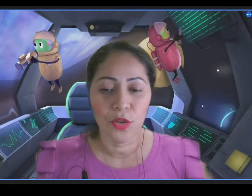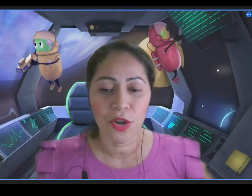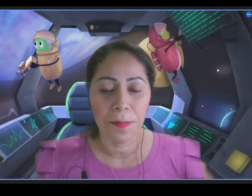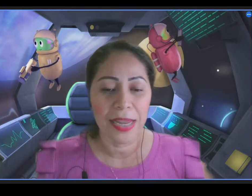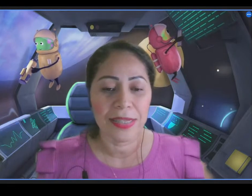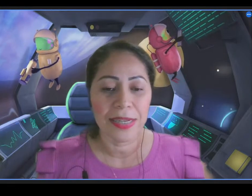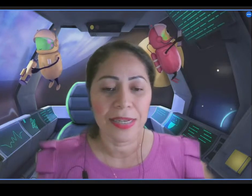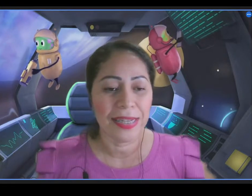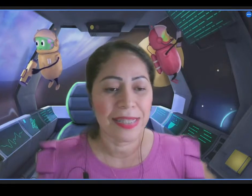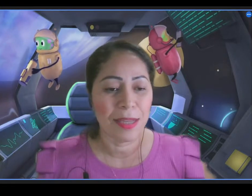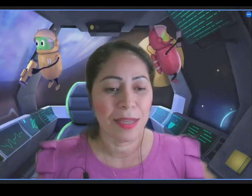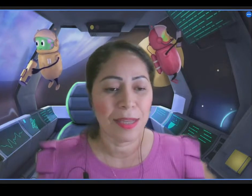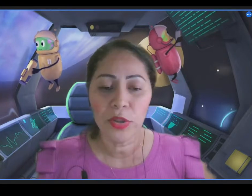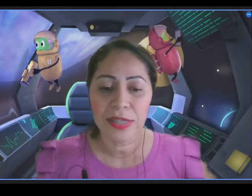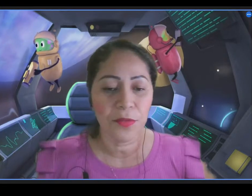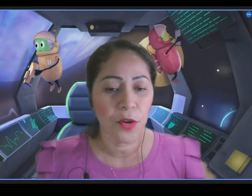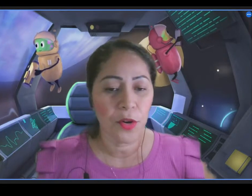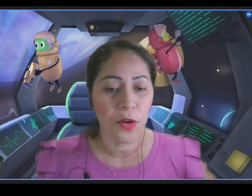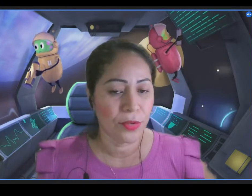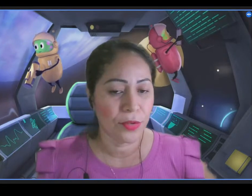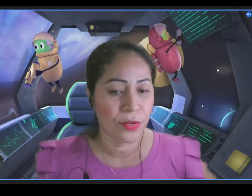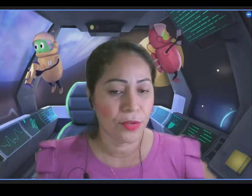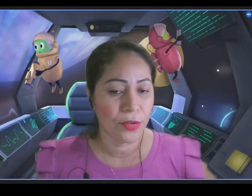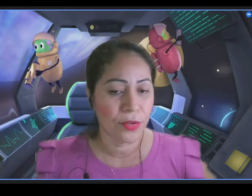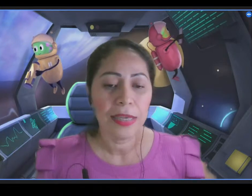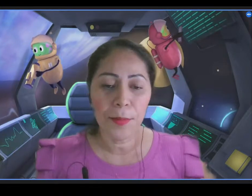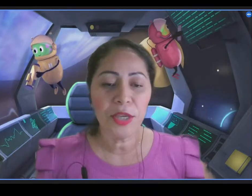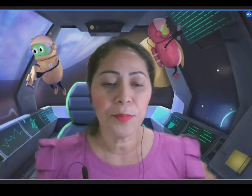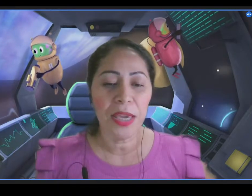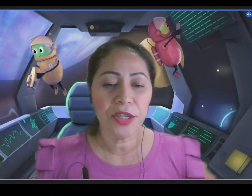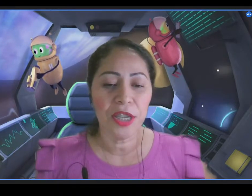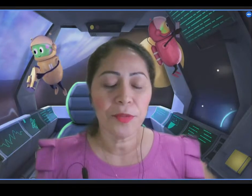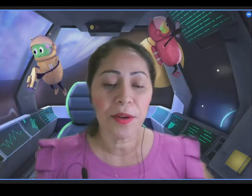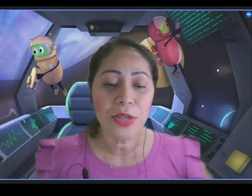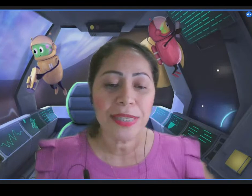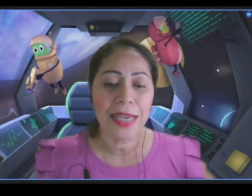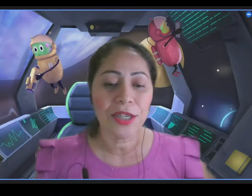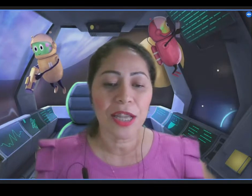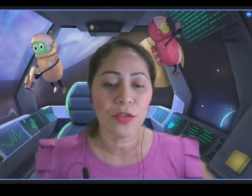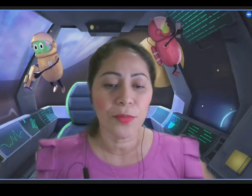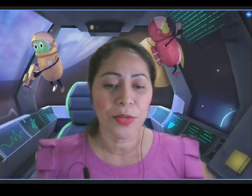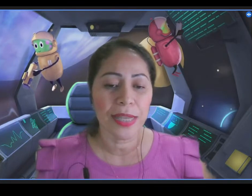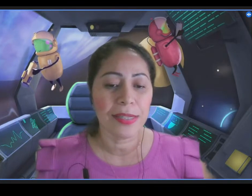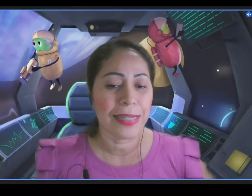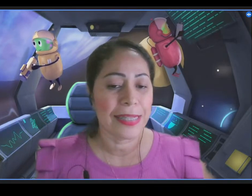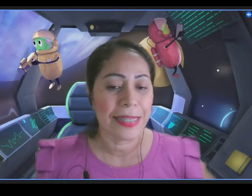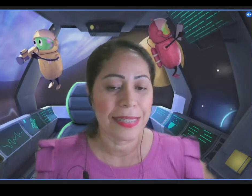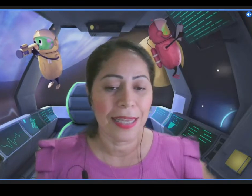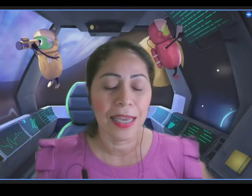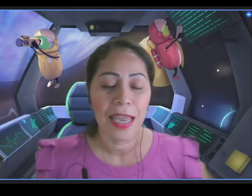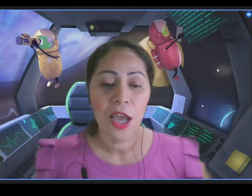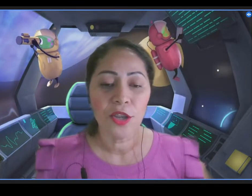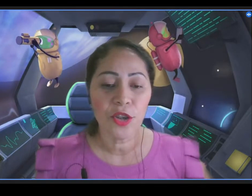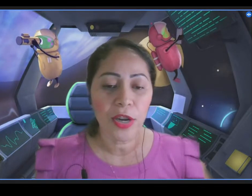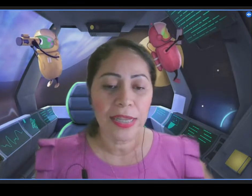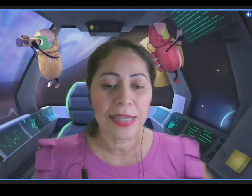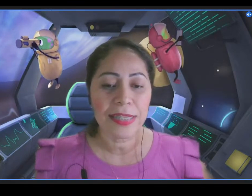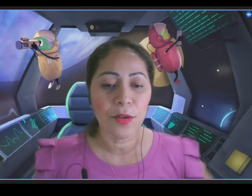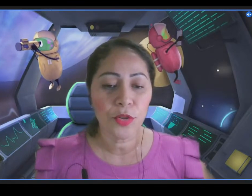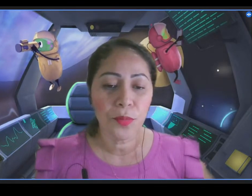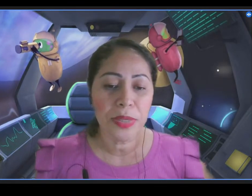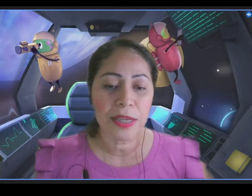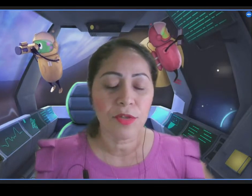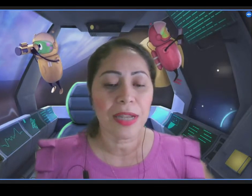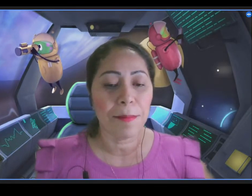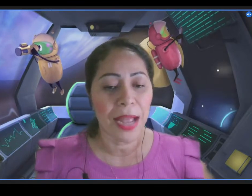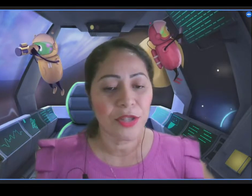de hoje é uma palestra que vai trazer muitas informações extremamente pertinente para você que está no seu processo de TCC, de organização